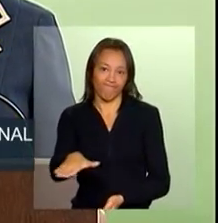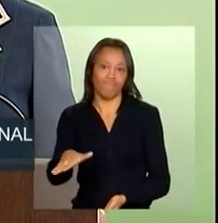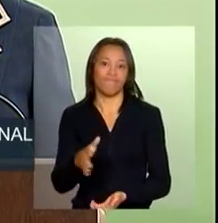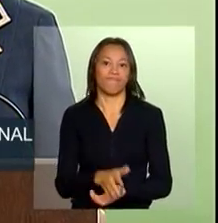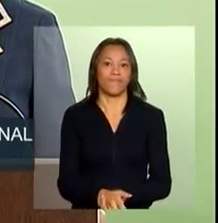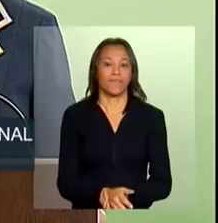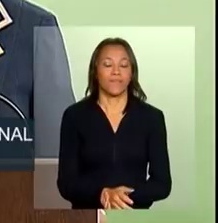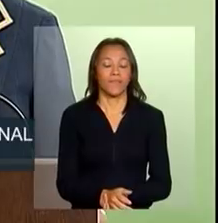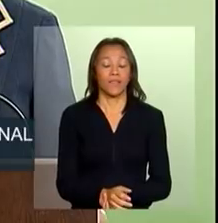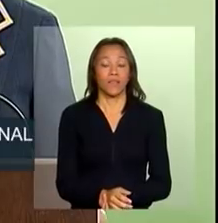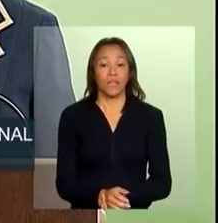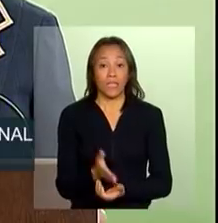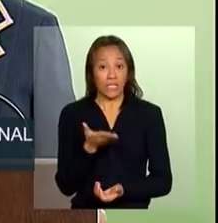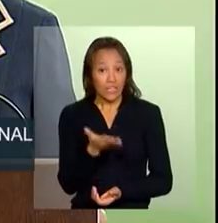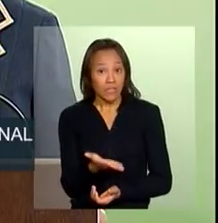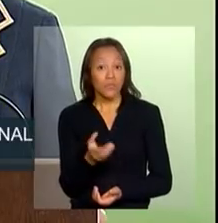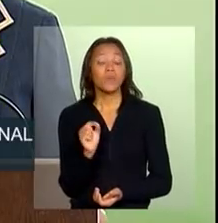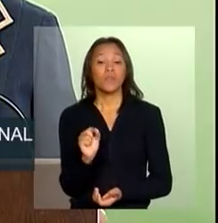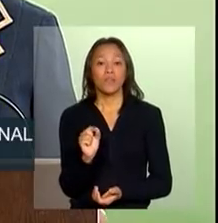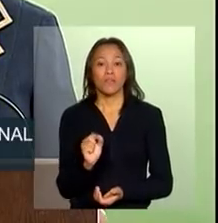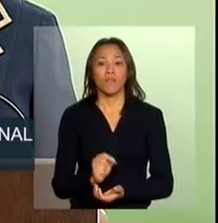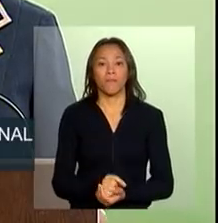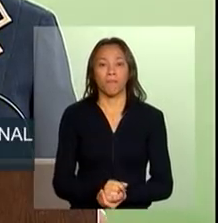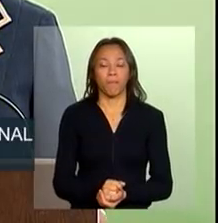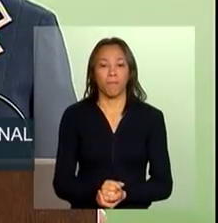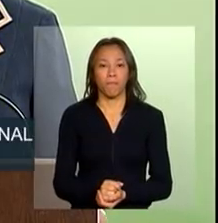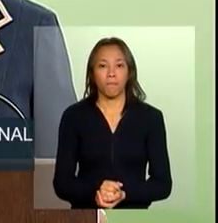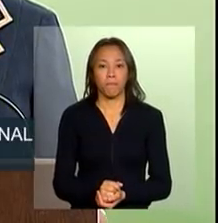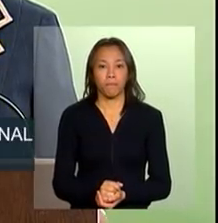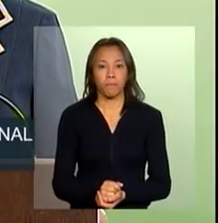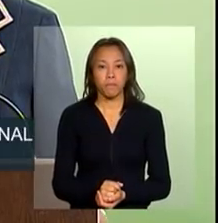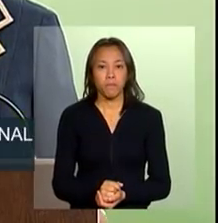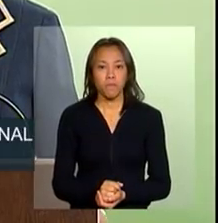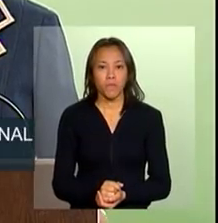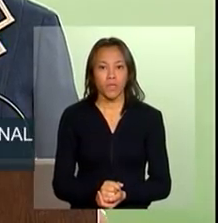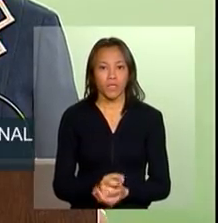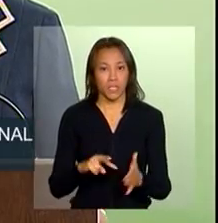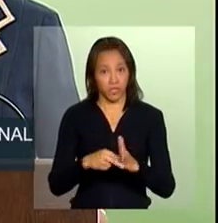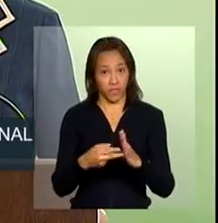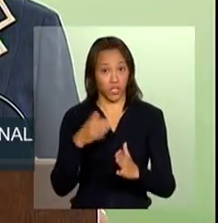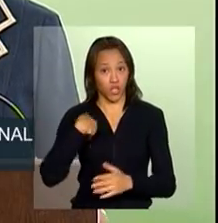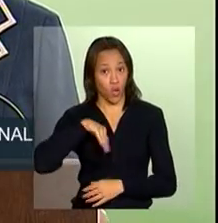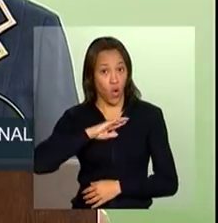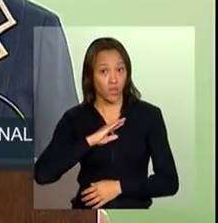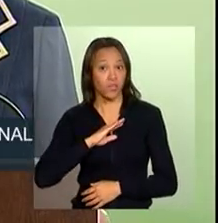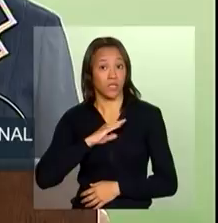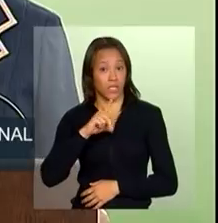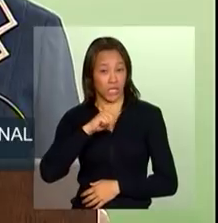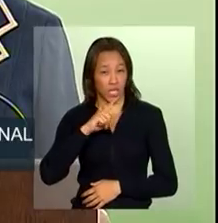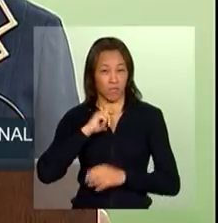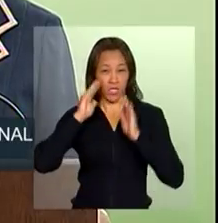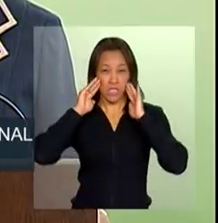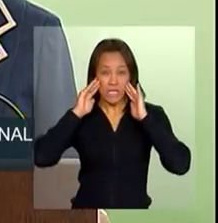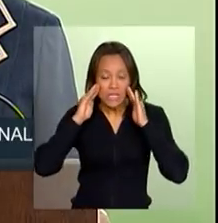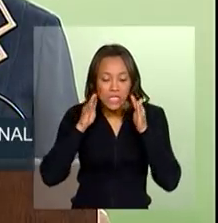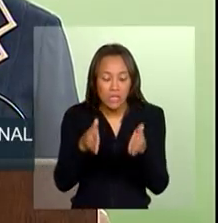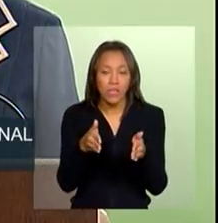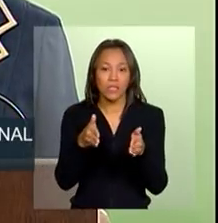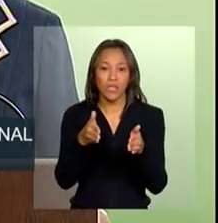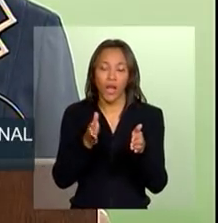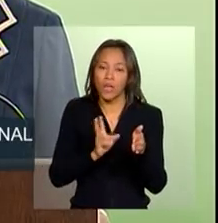Isso não significa que nós não tenhamos de centrar a nossa